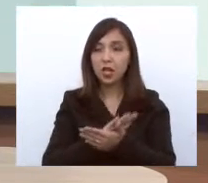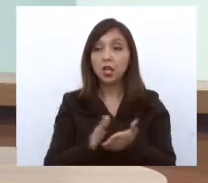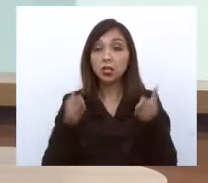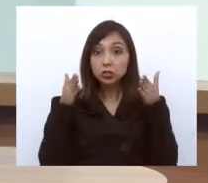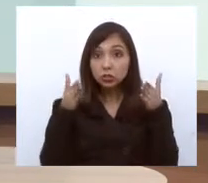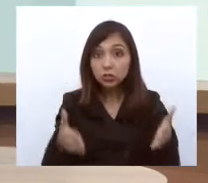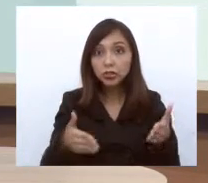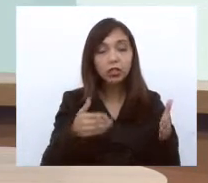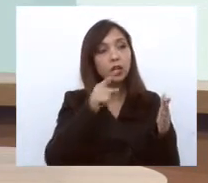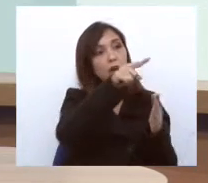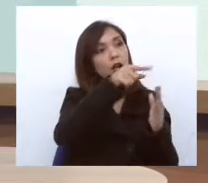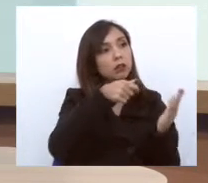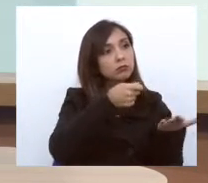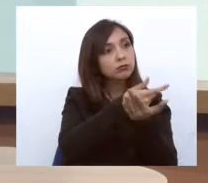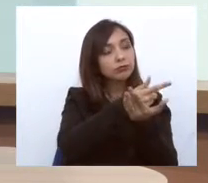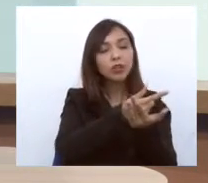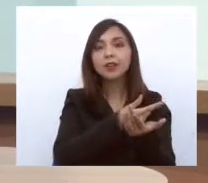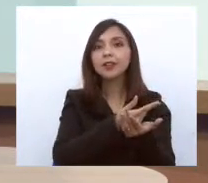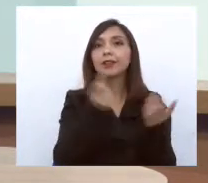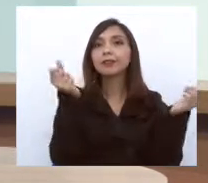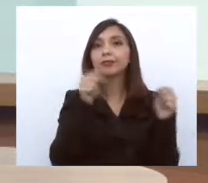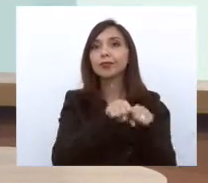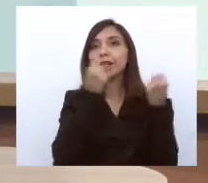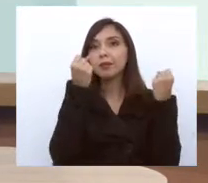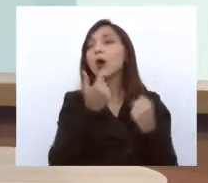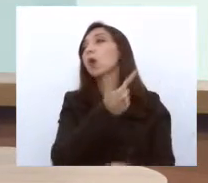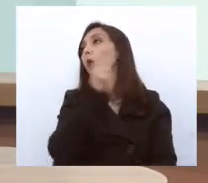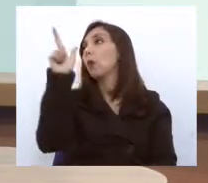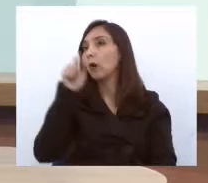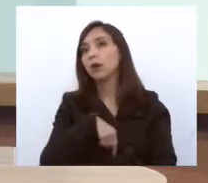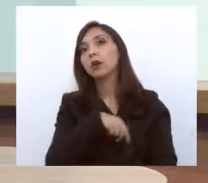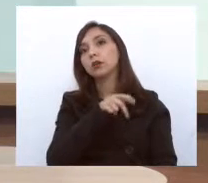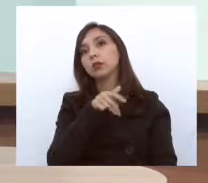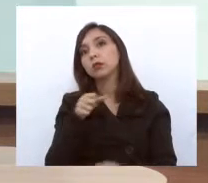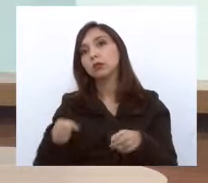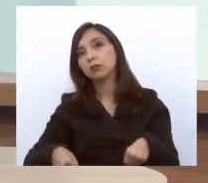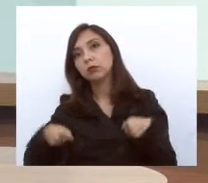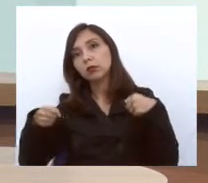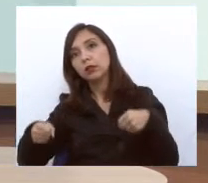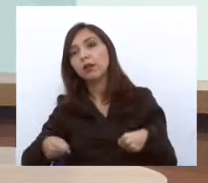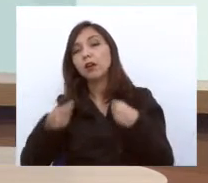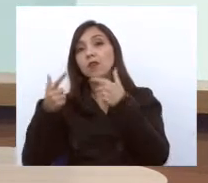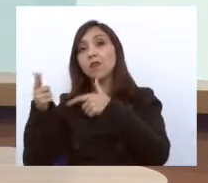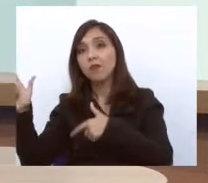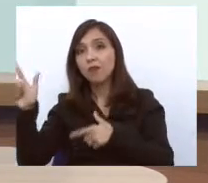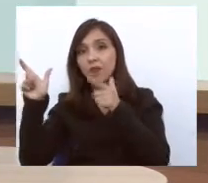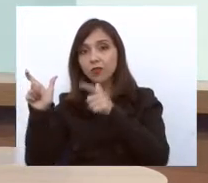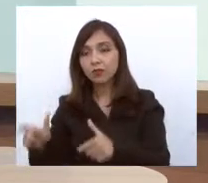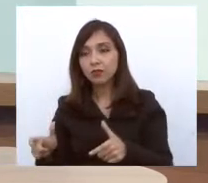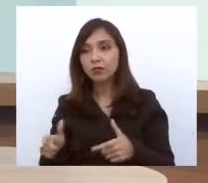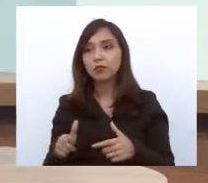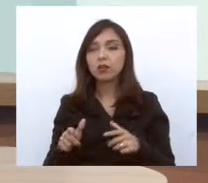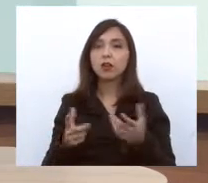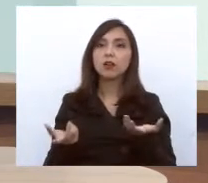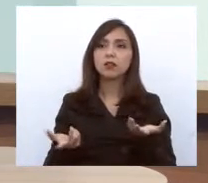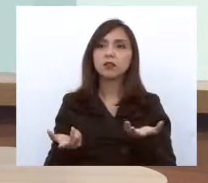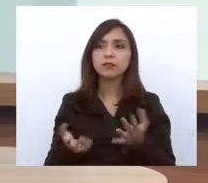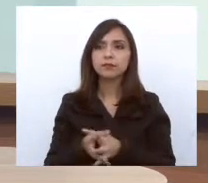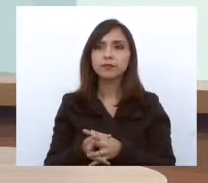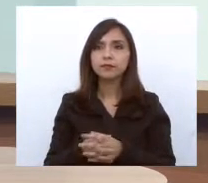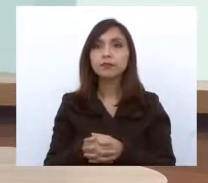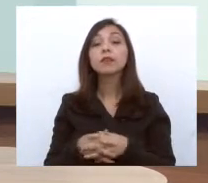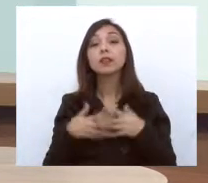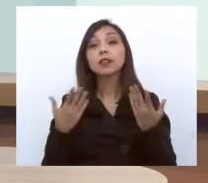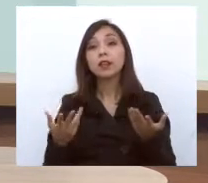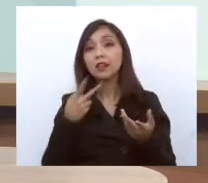na maquininha, a maquininha está quebrada. Aí ele tem que ir em outra maquininha. Aí vem ele lá com a cadeira de roda ou com a muleta. E